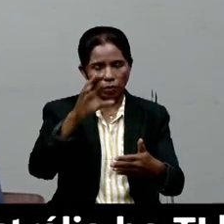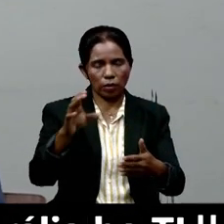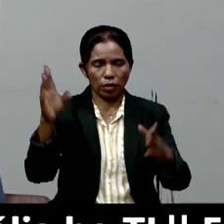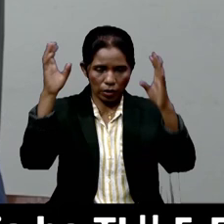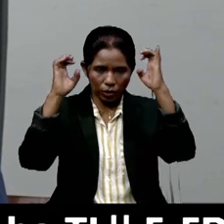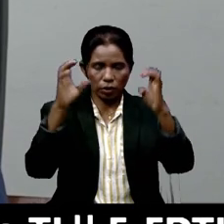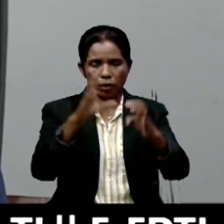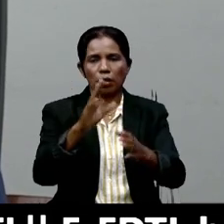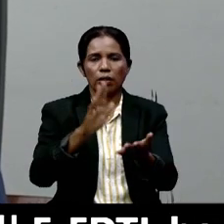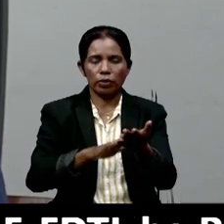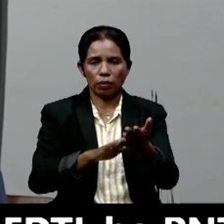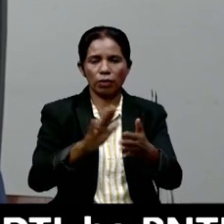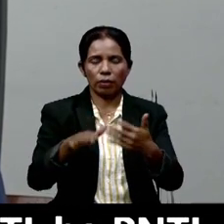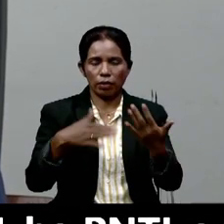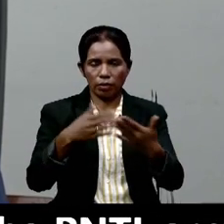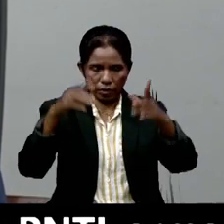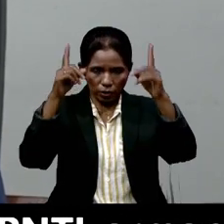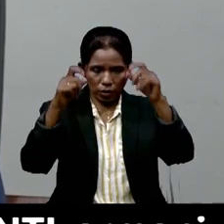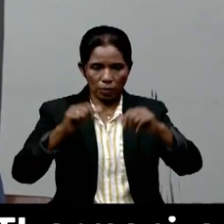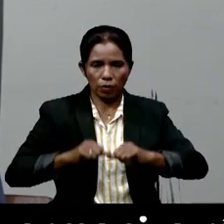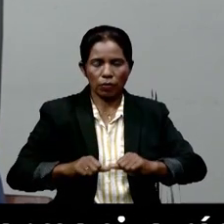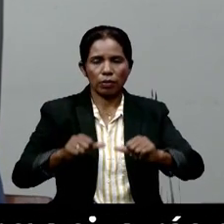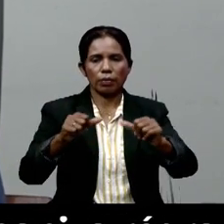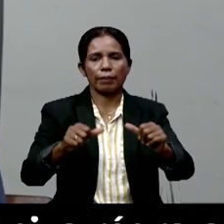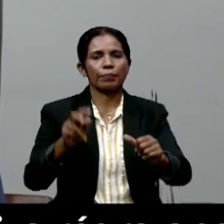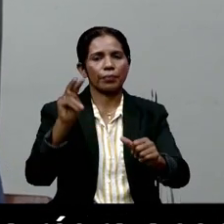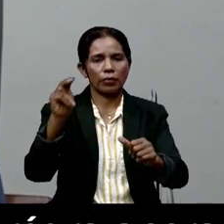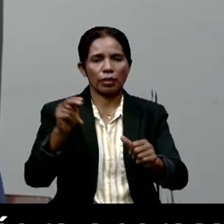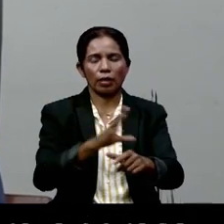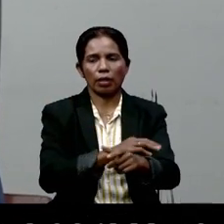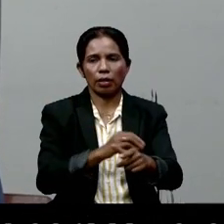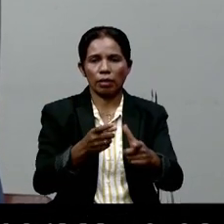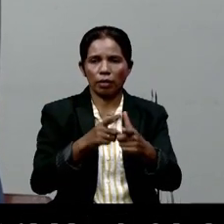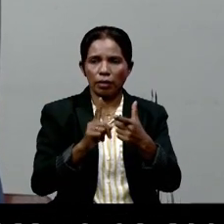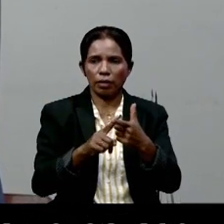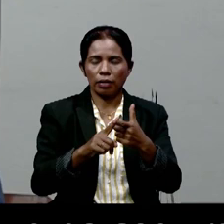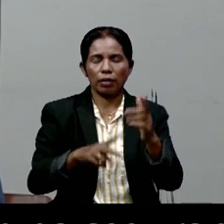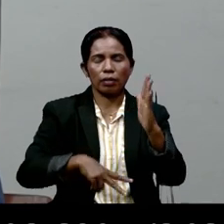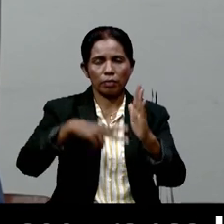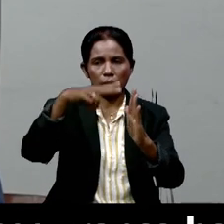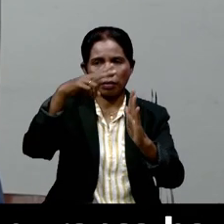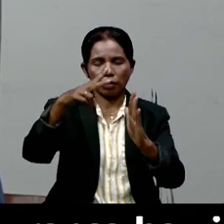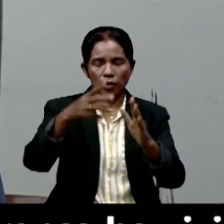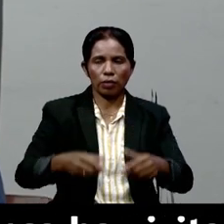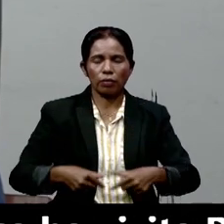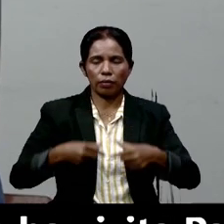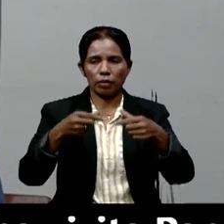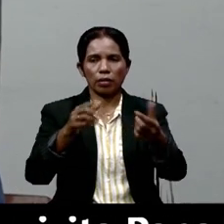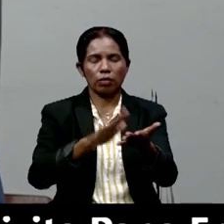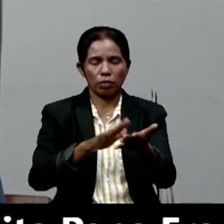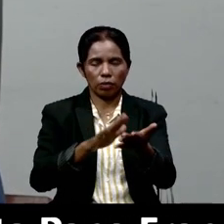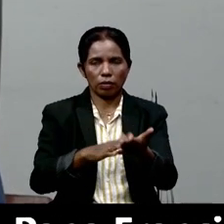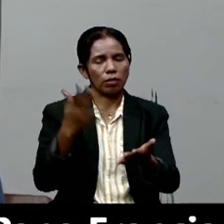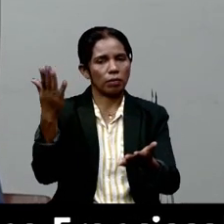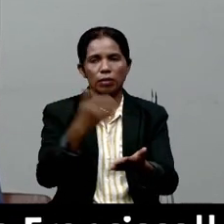escola ne vem maca nini exame lá o tio na e nini a valor atribuição mas escola não vem mais